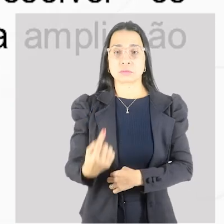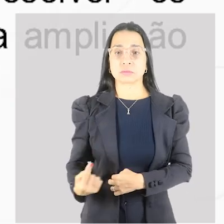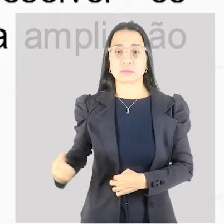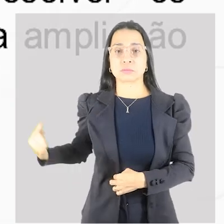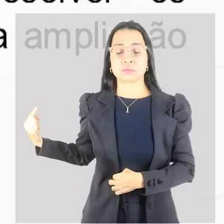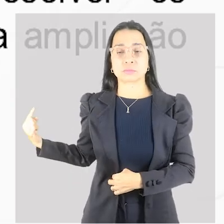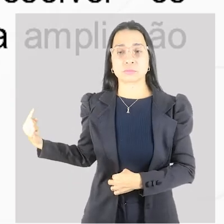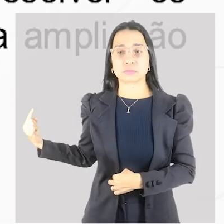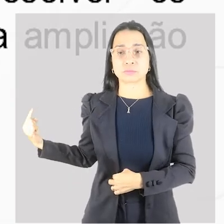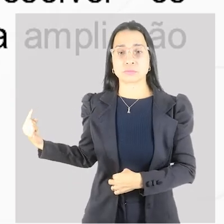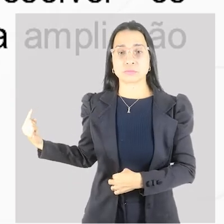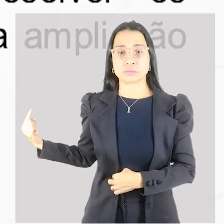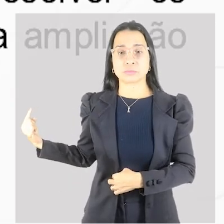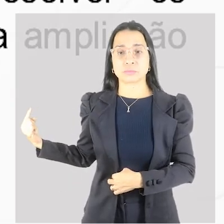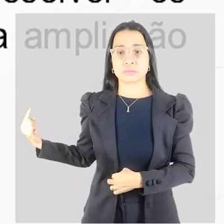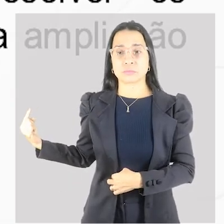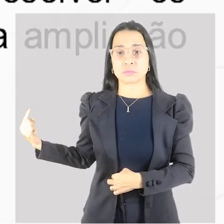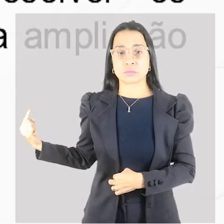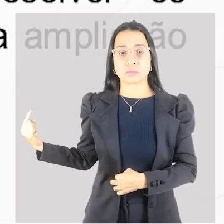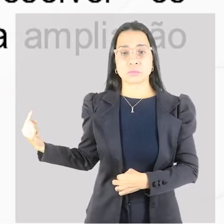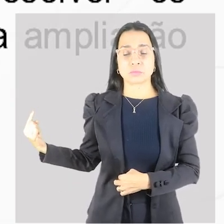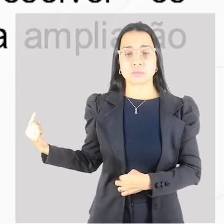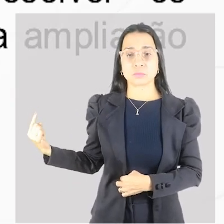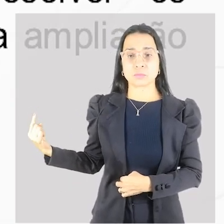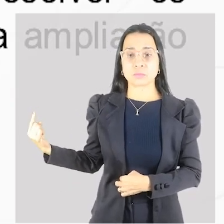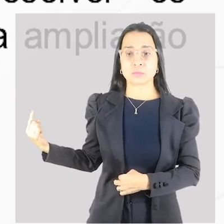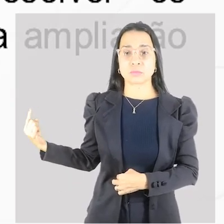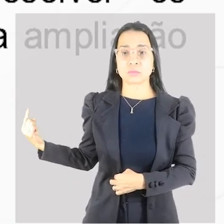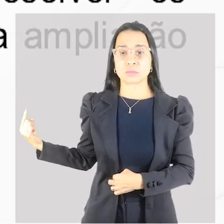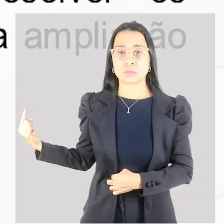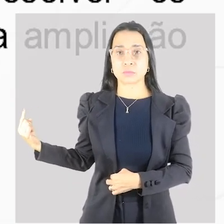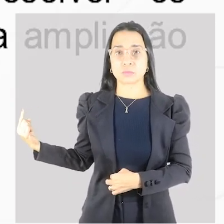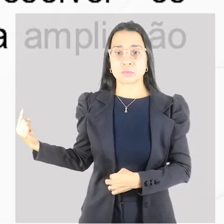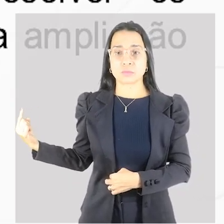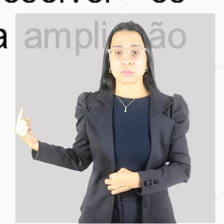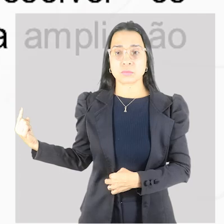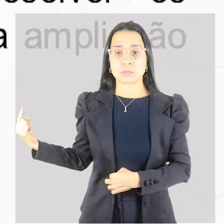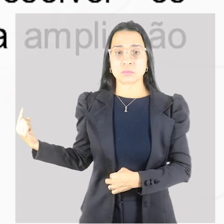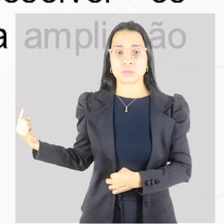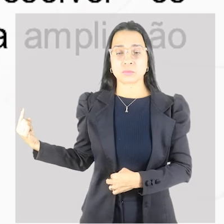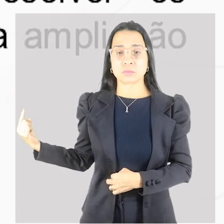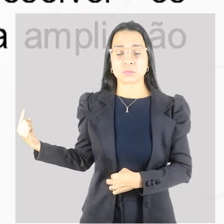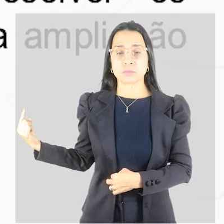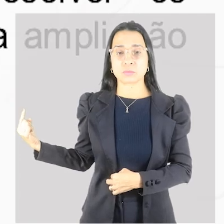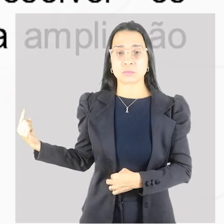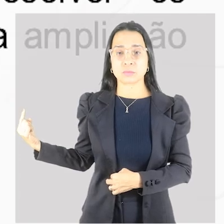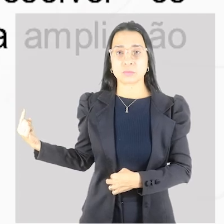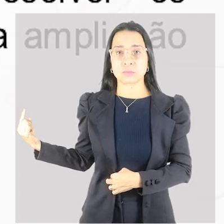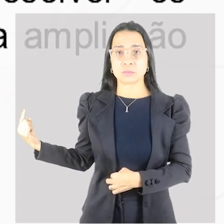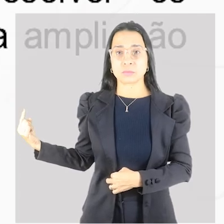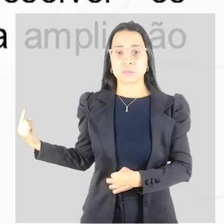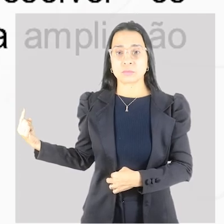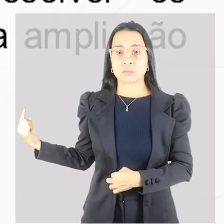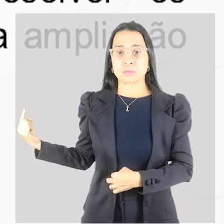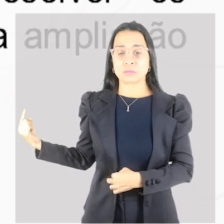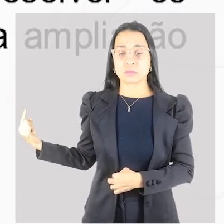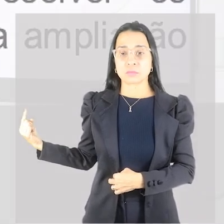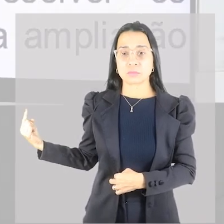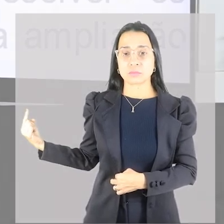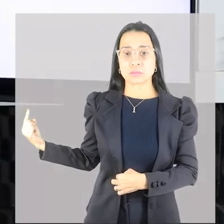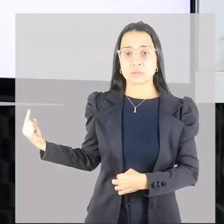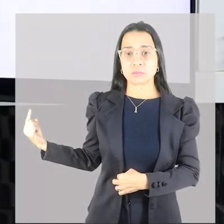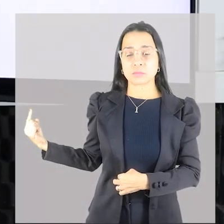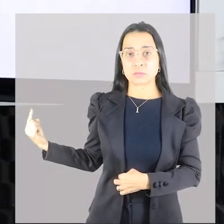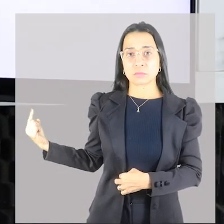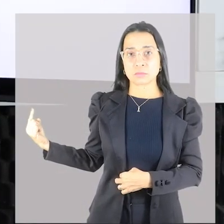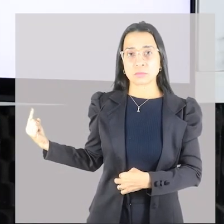sociais são de extrema importância para a formação de uma sociedade democrática, ao tentarem possibilitar a